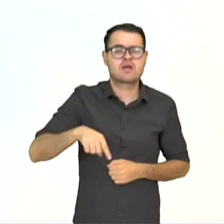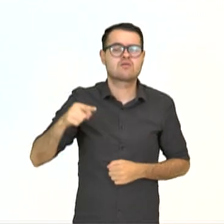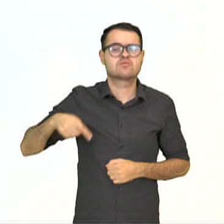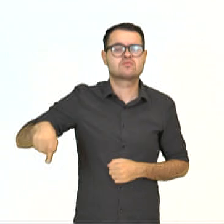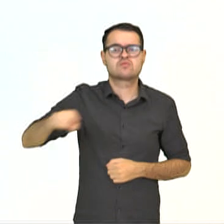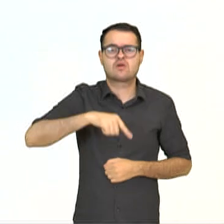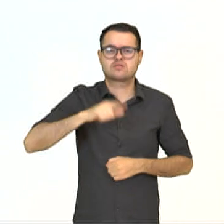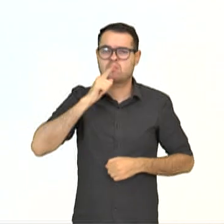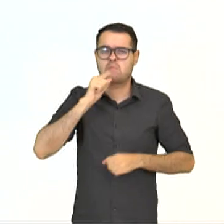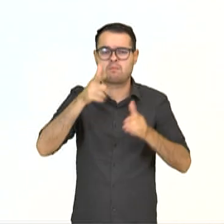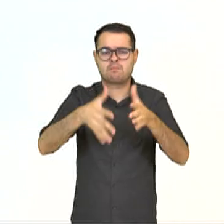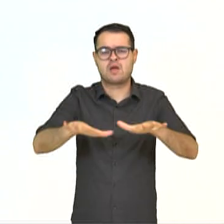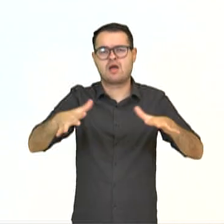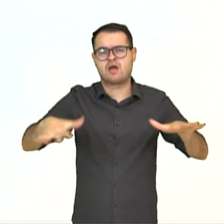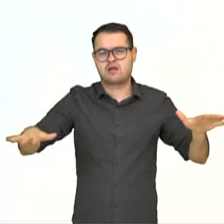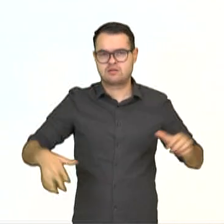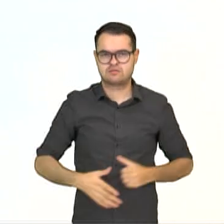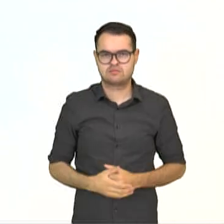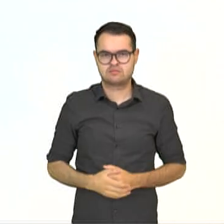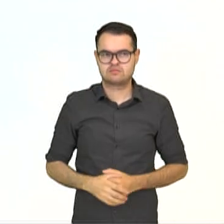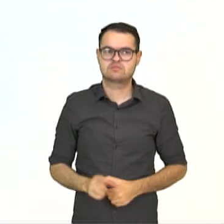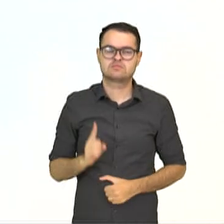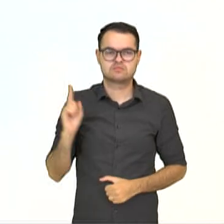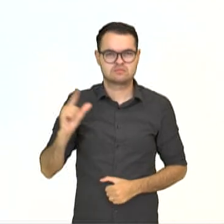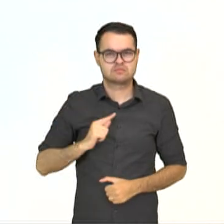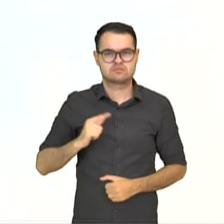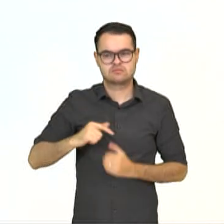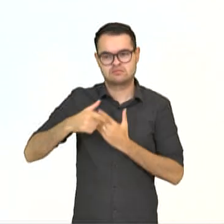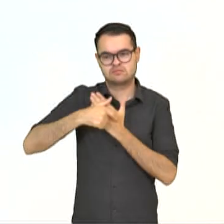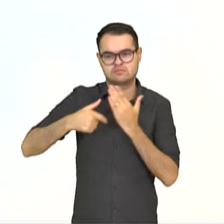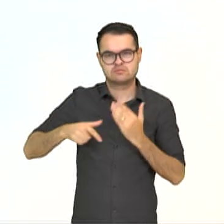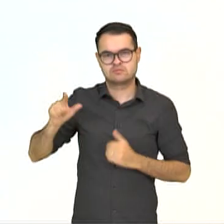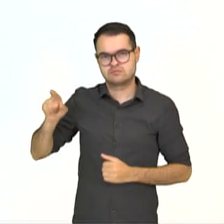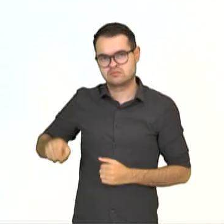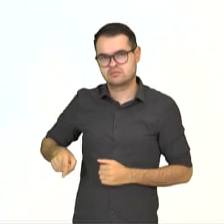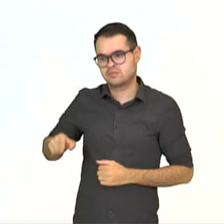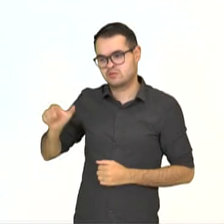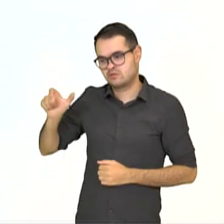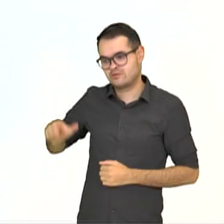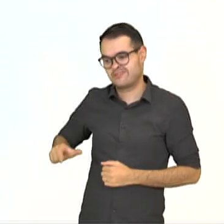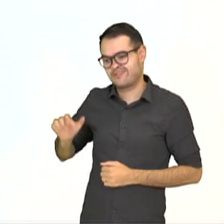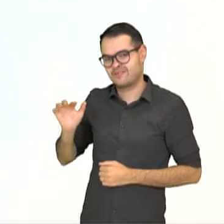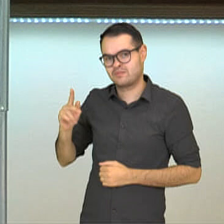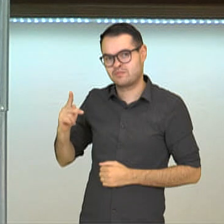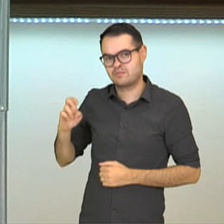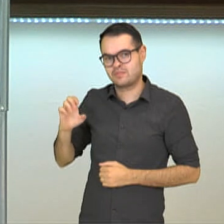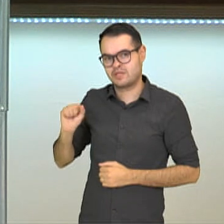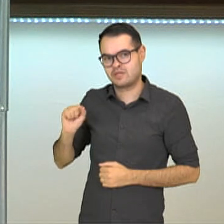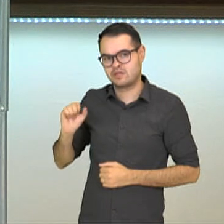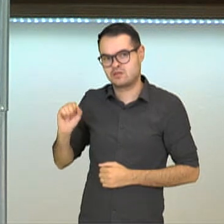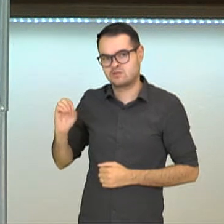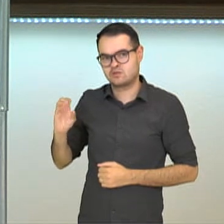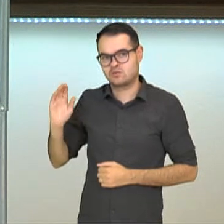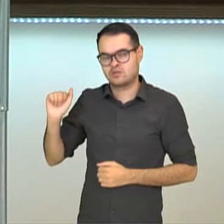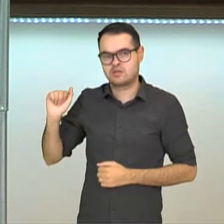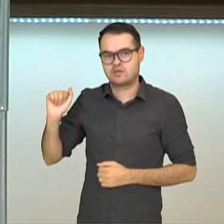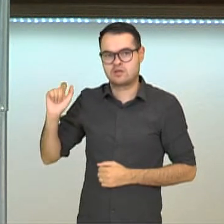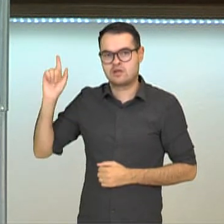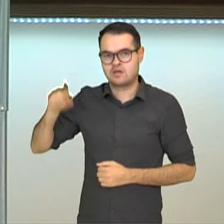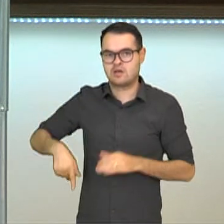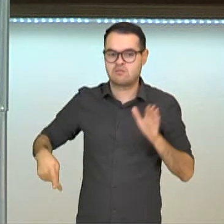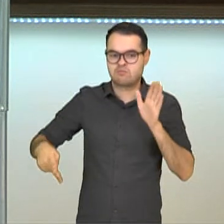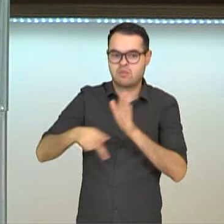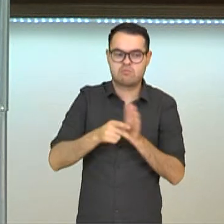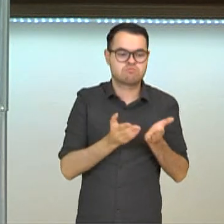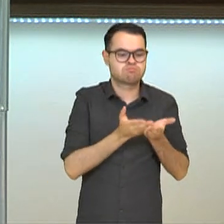ó mar. Então aqui nós temos mais um poema do Fernando Pessoa, e aqui ele está falando dos marinheiros que iam para